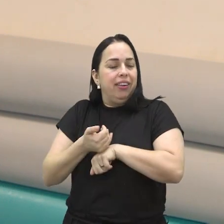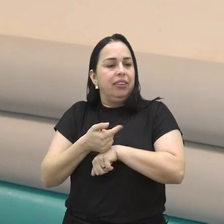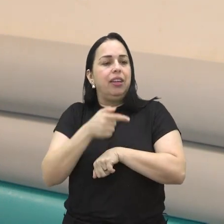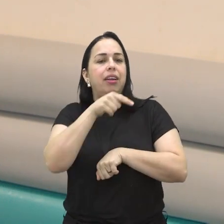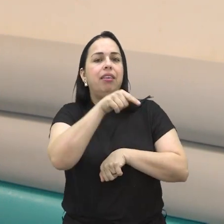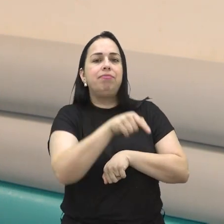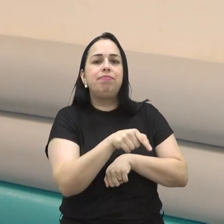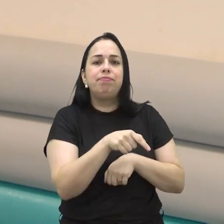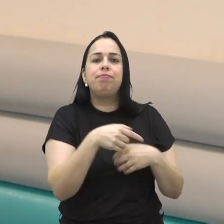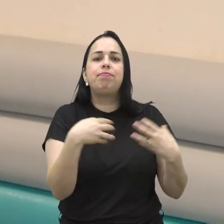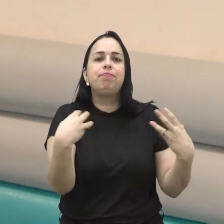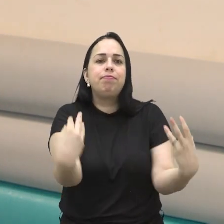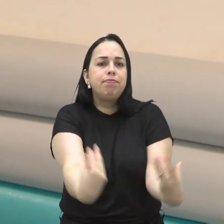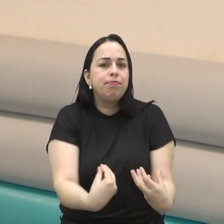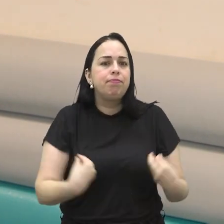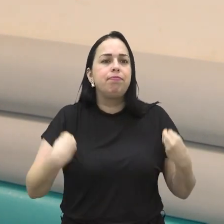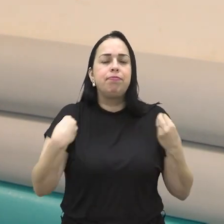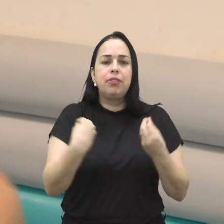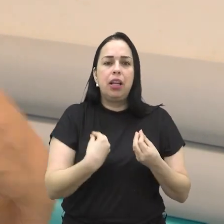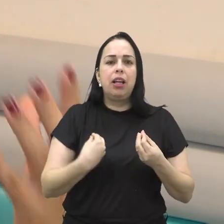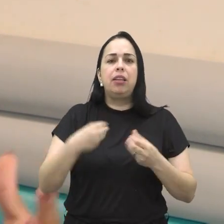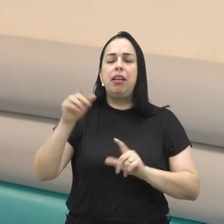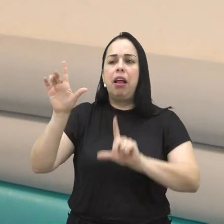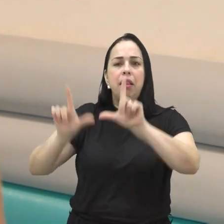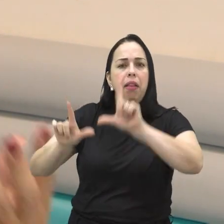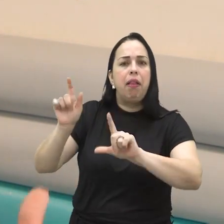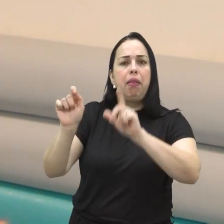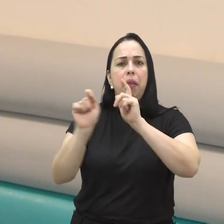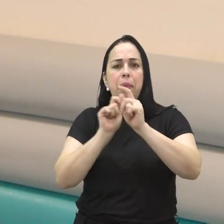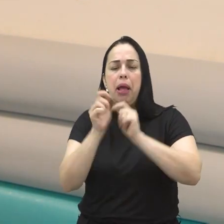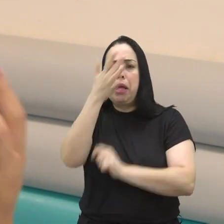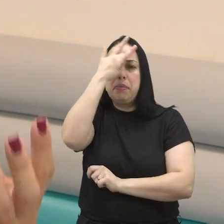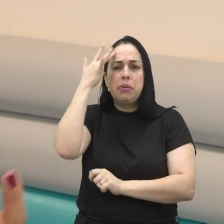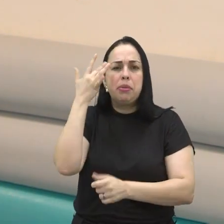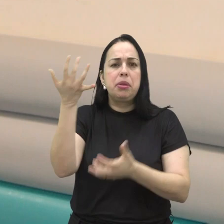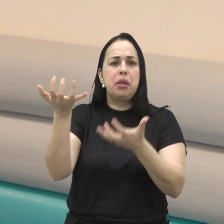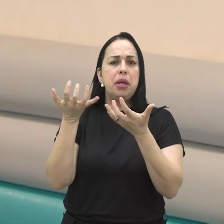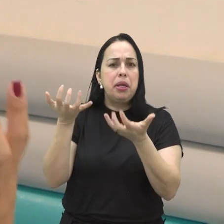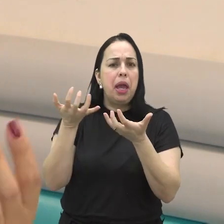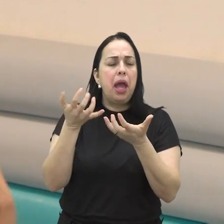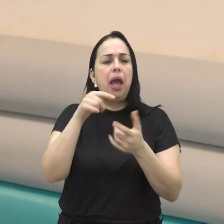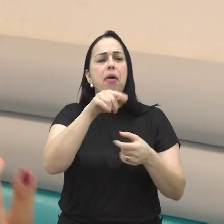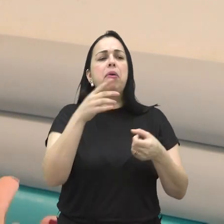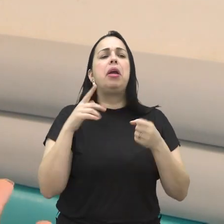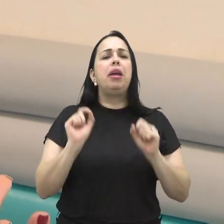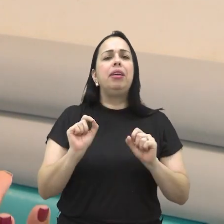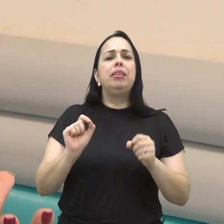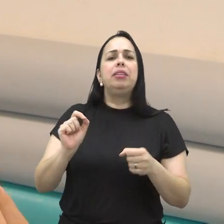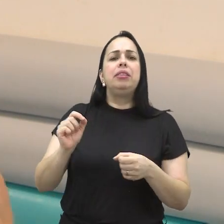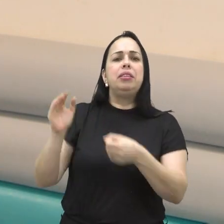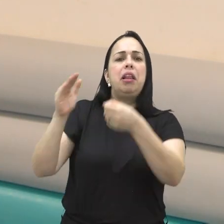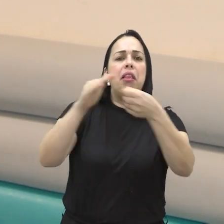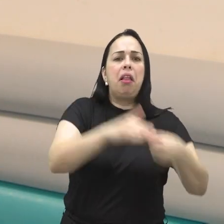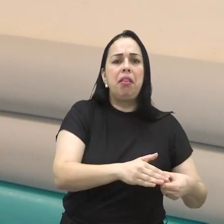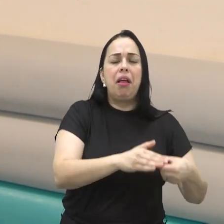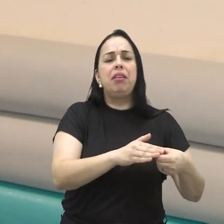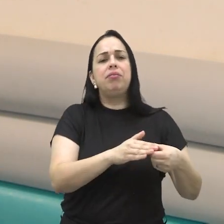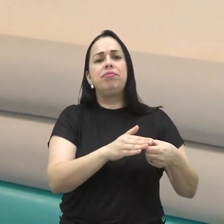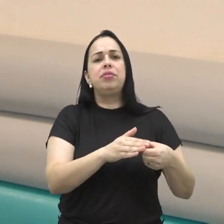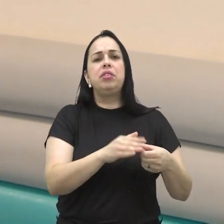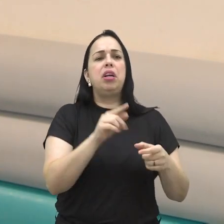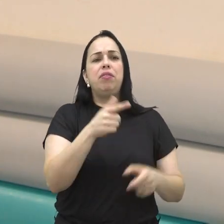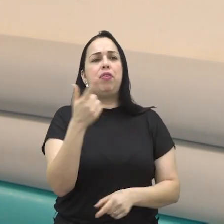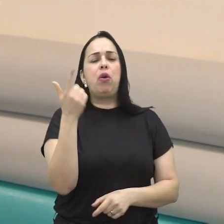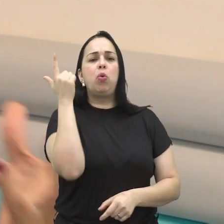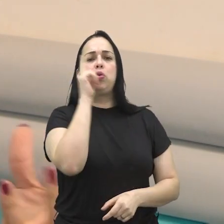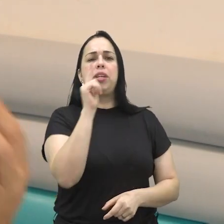por conta, né, de todo o envolvimento que está acontecendo, de pessoas que querem nos defamar, a